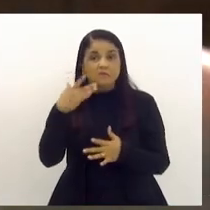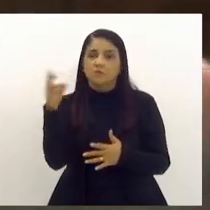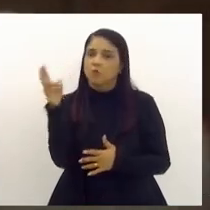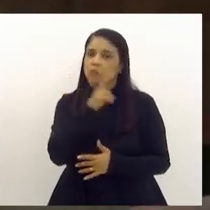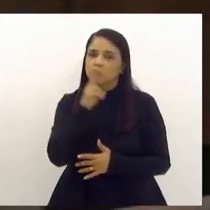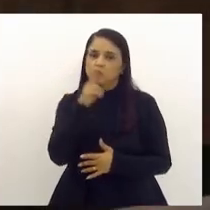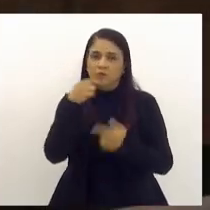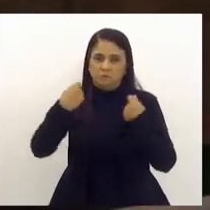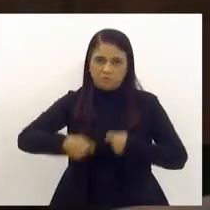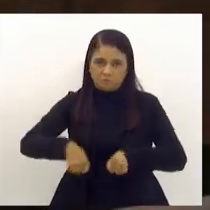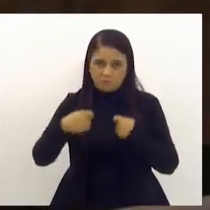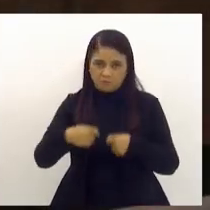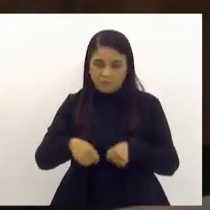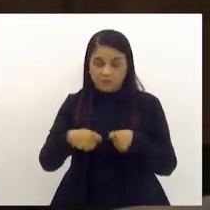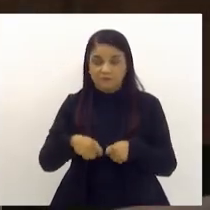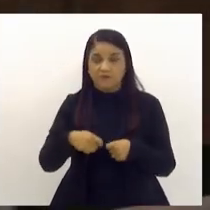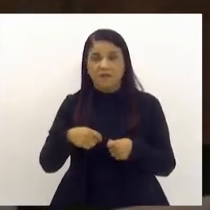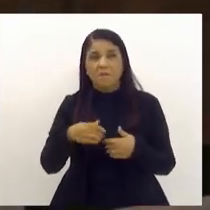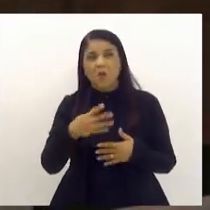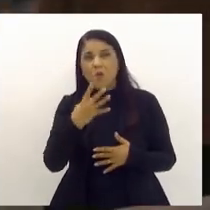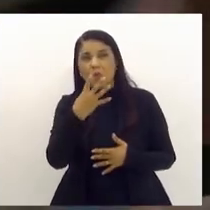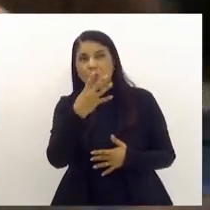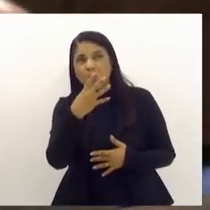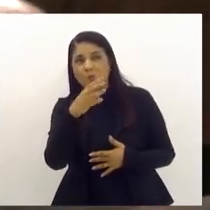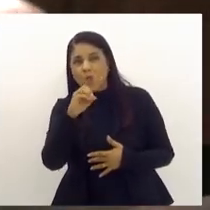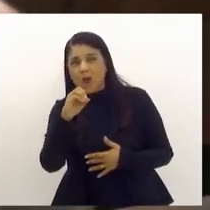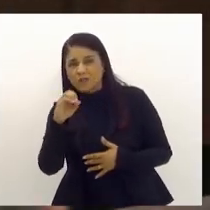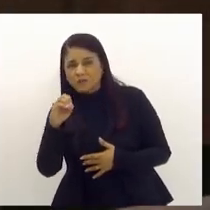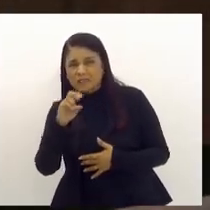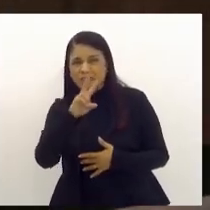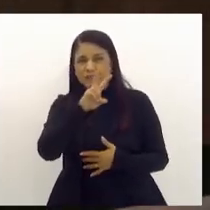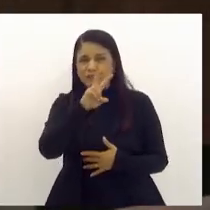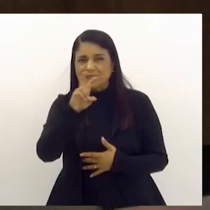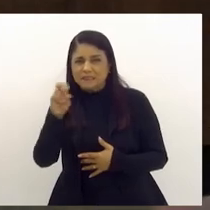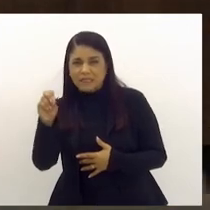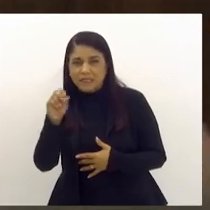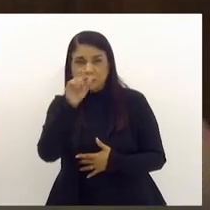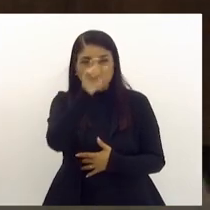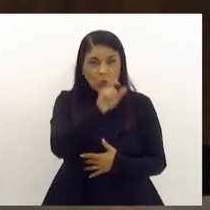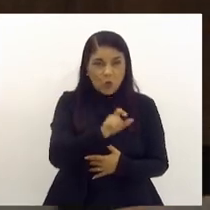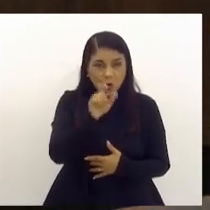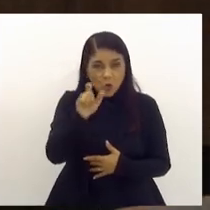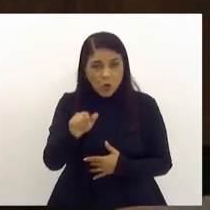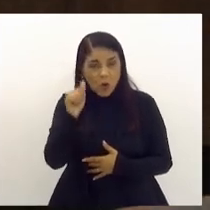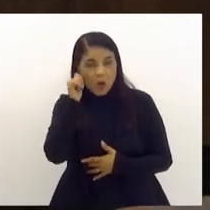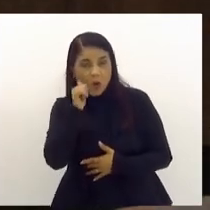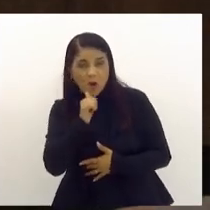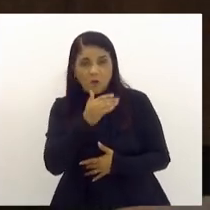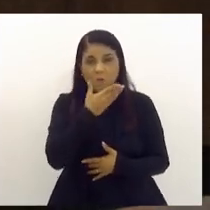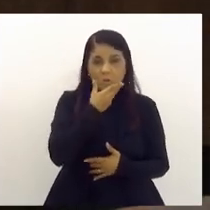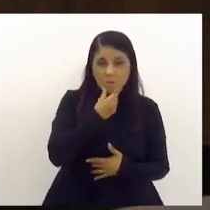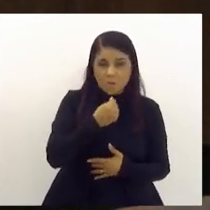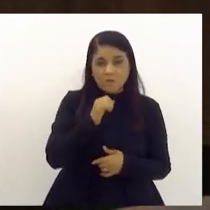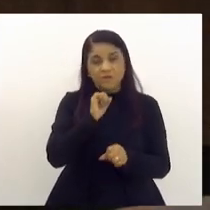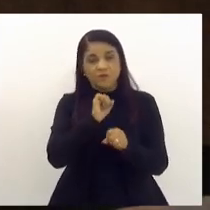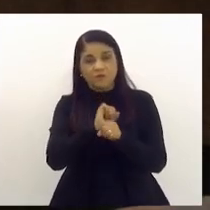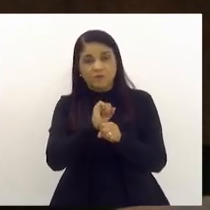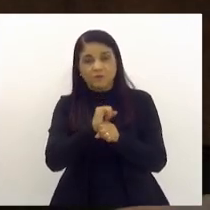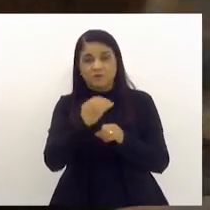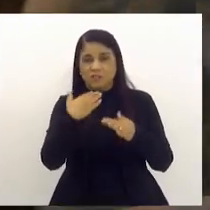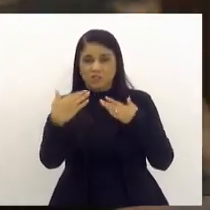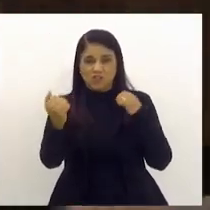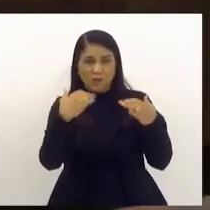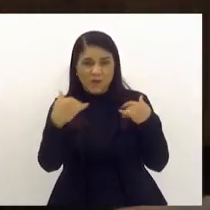urgentemente. São aproximadamente 400 ou 500 homens e mulheres que estão aguardando serem